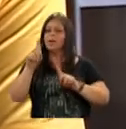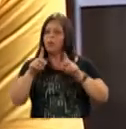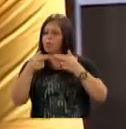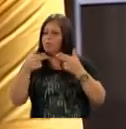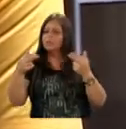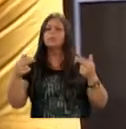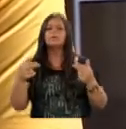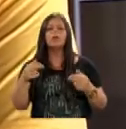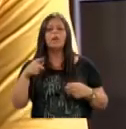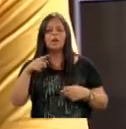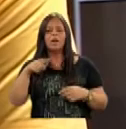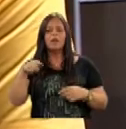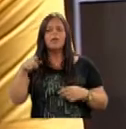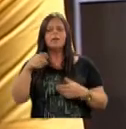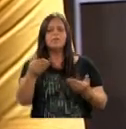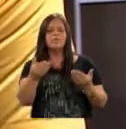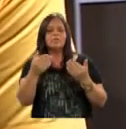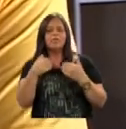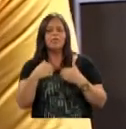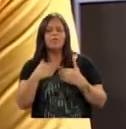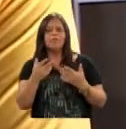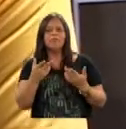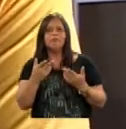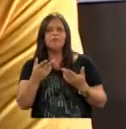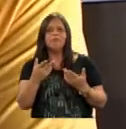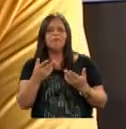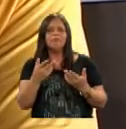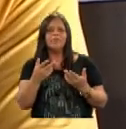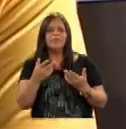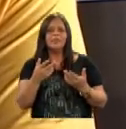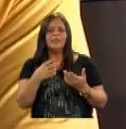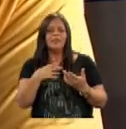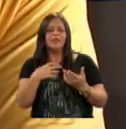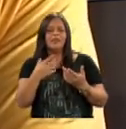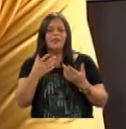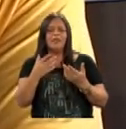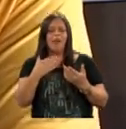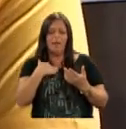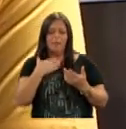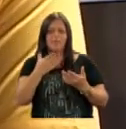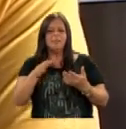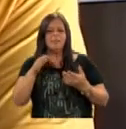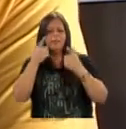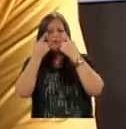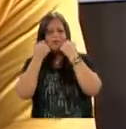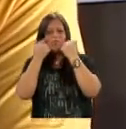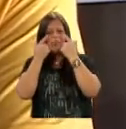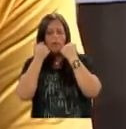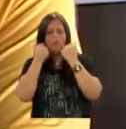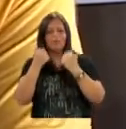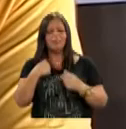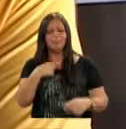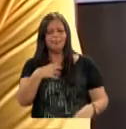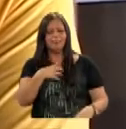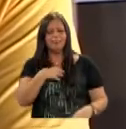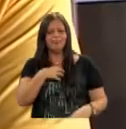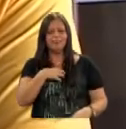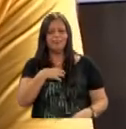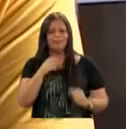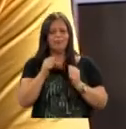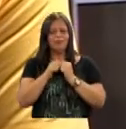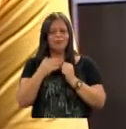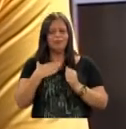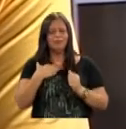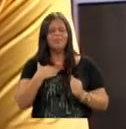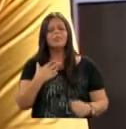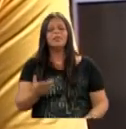eles nos proporcionam reações a mim às vezes é choro porque o sinto isto rio e